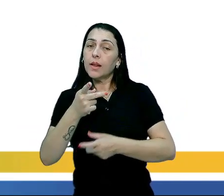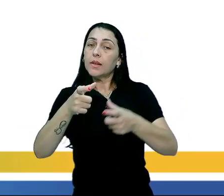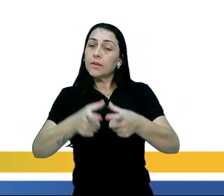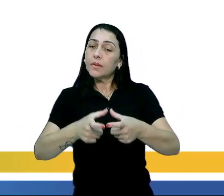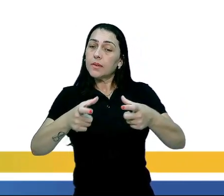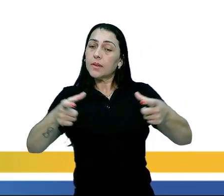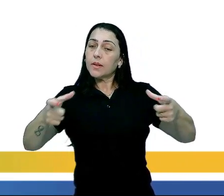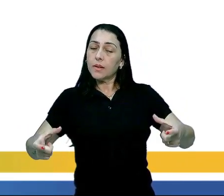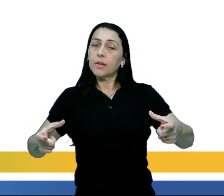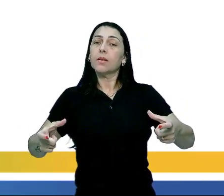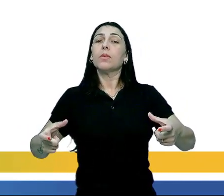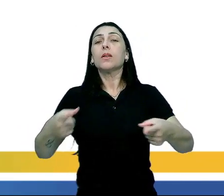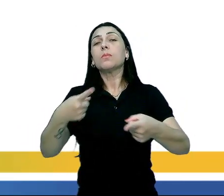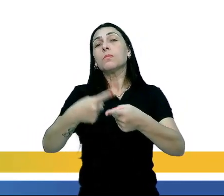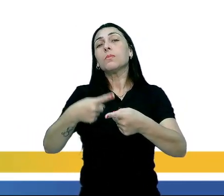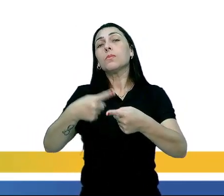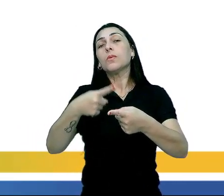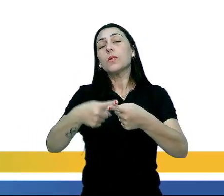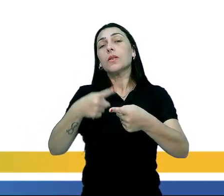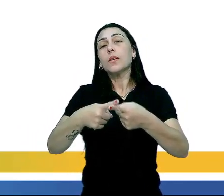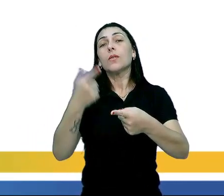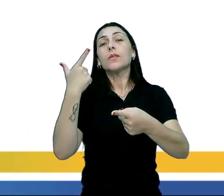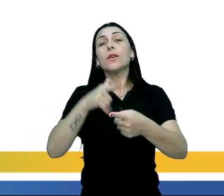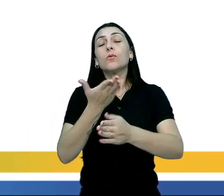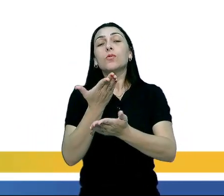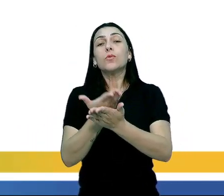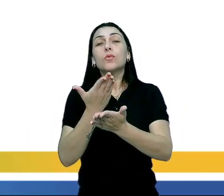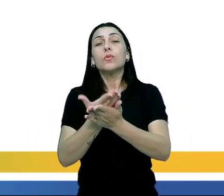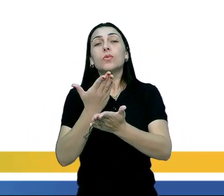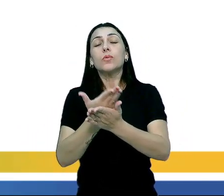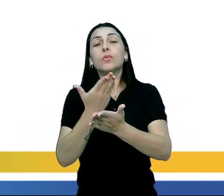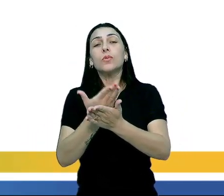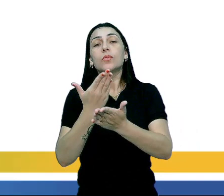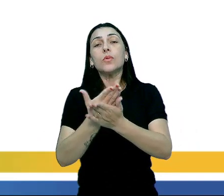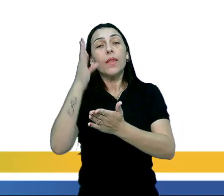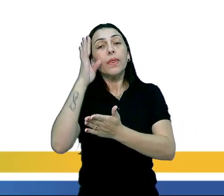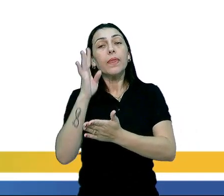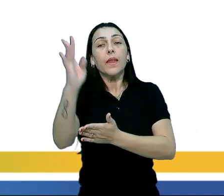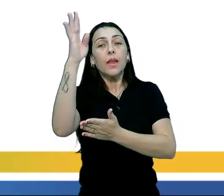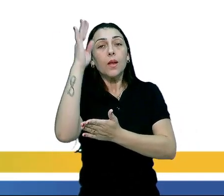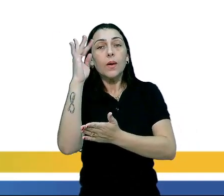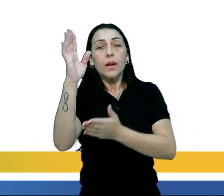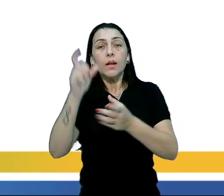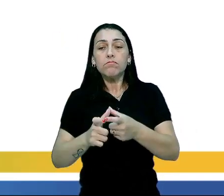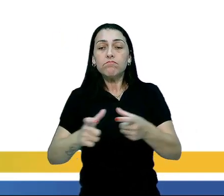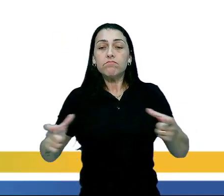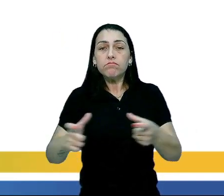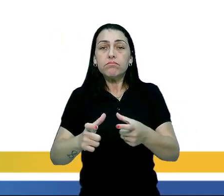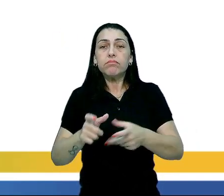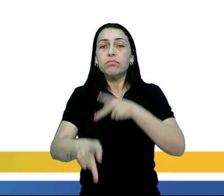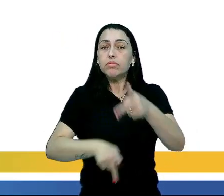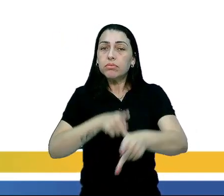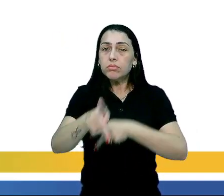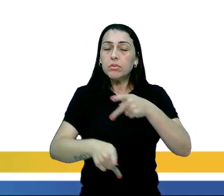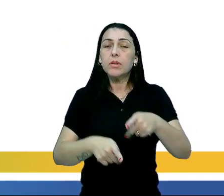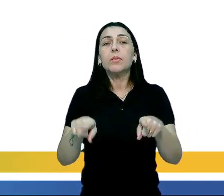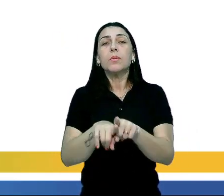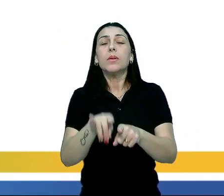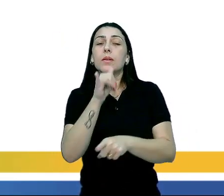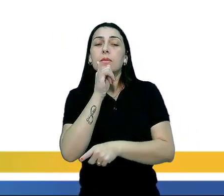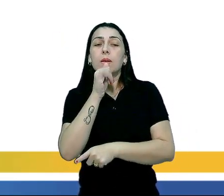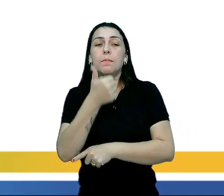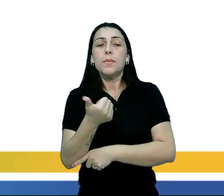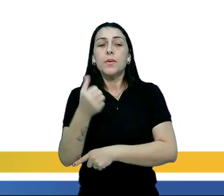crescimento demográfico porque a gente vai chegar no estudo aí das chamadas teorias demográficas. Quando a gente chegou, por